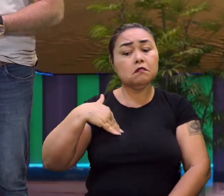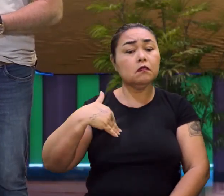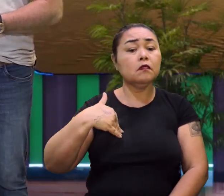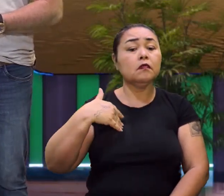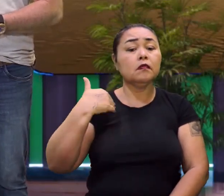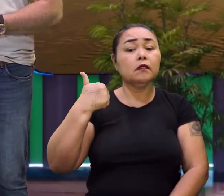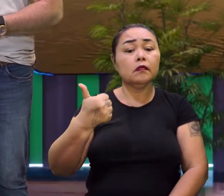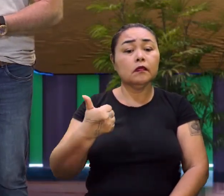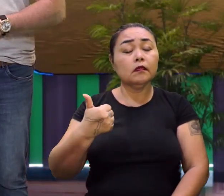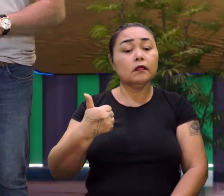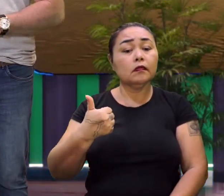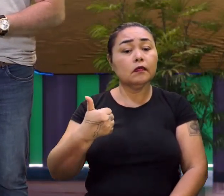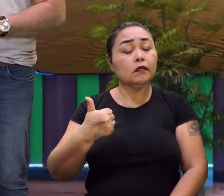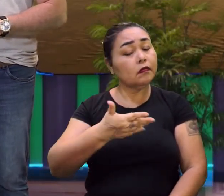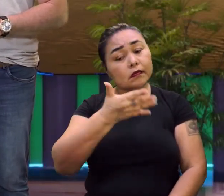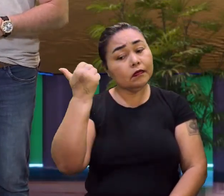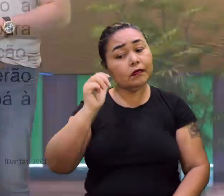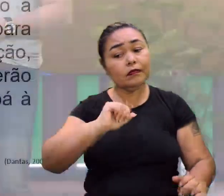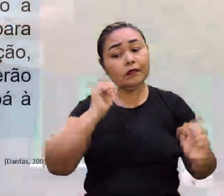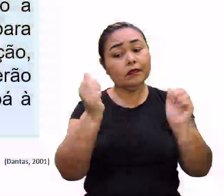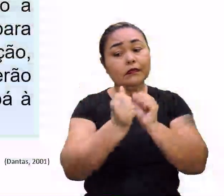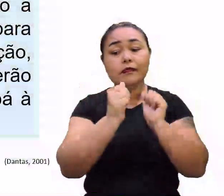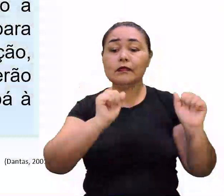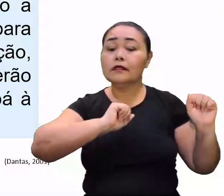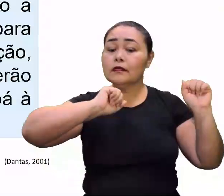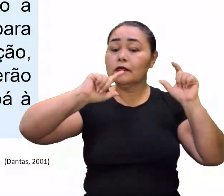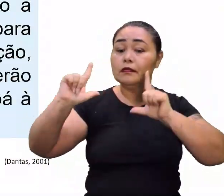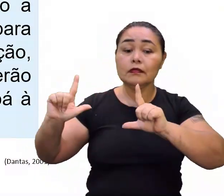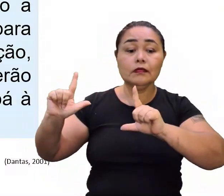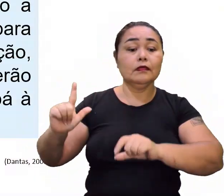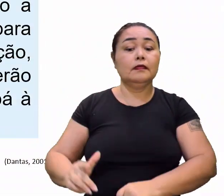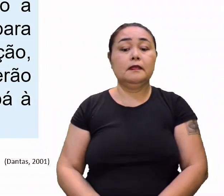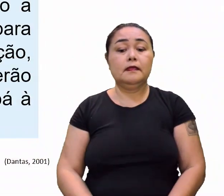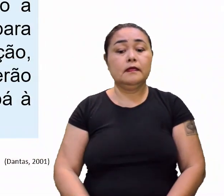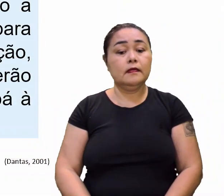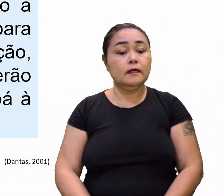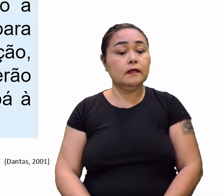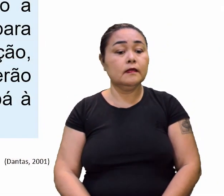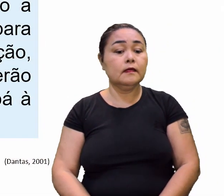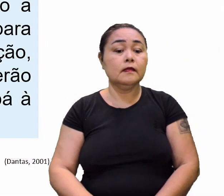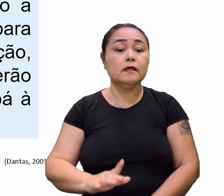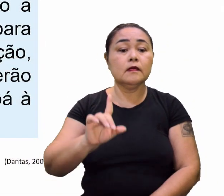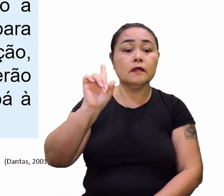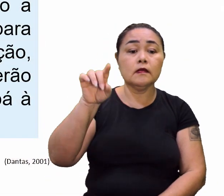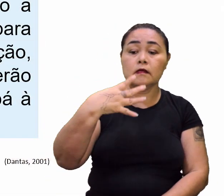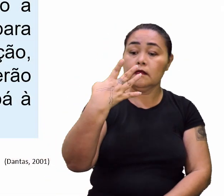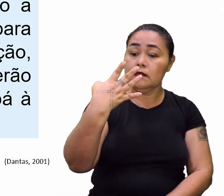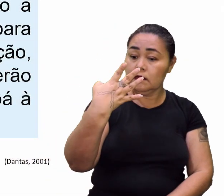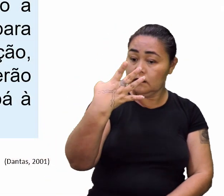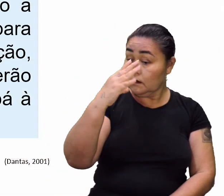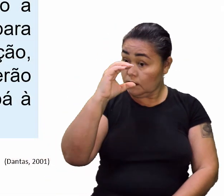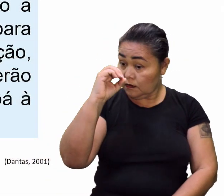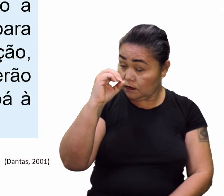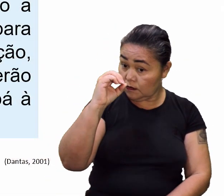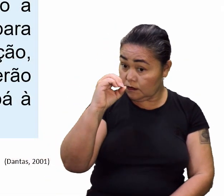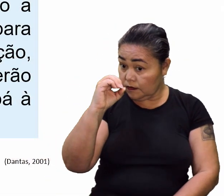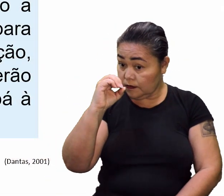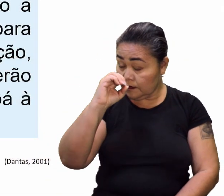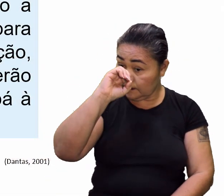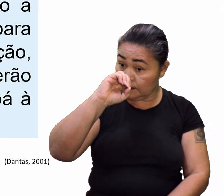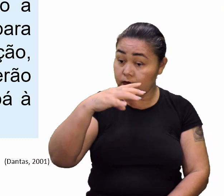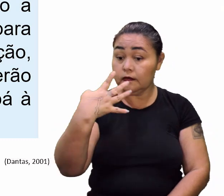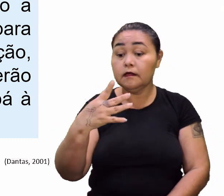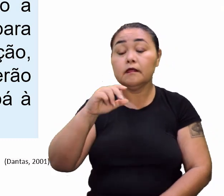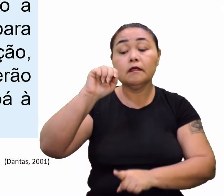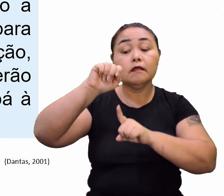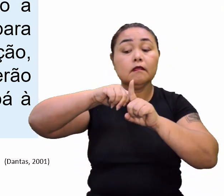Júlio. Beleza? Então, Tranquilo. vamos junto, vamos lá no quadro. Então, no dia 4 de janeiro, já haviam